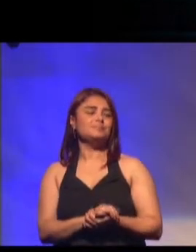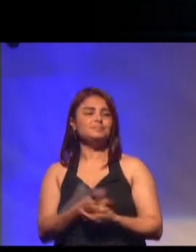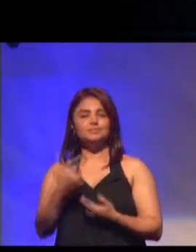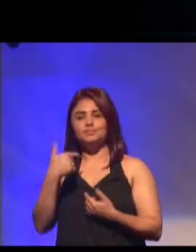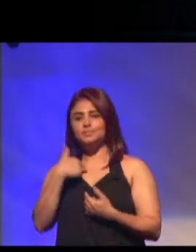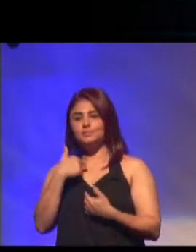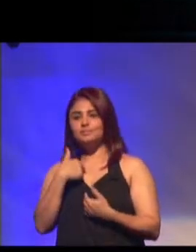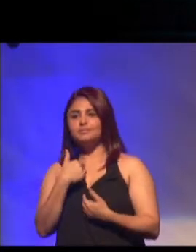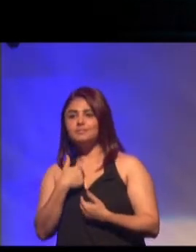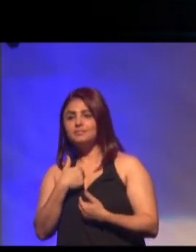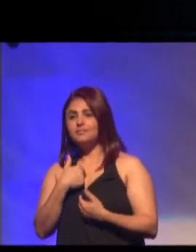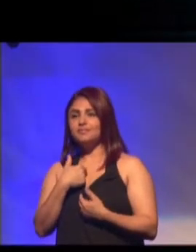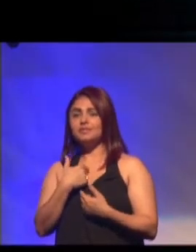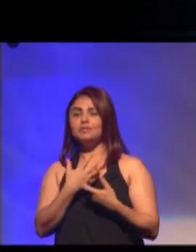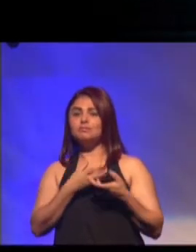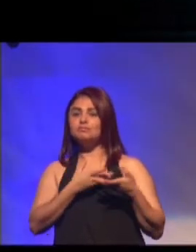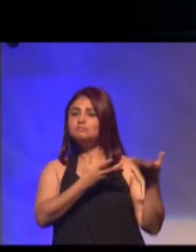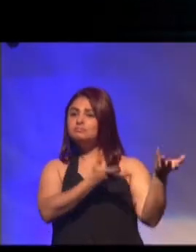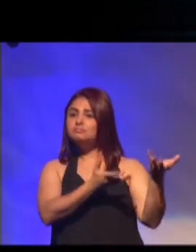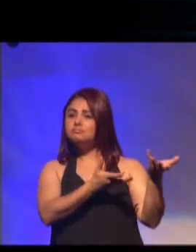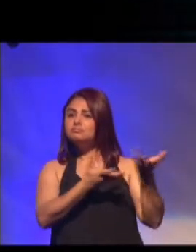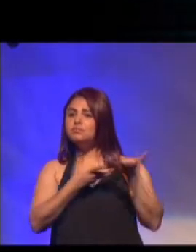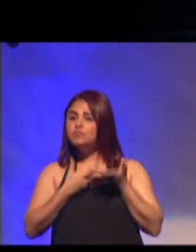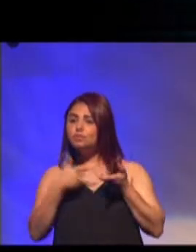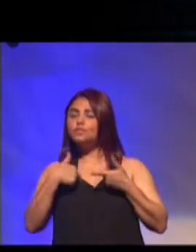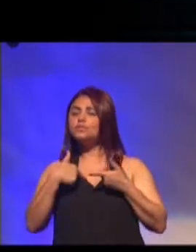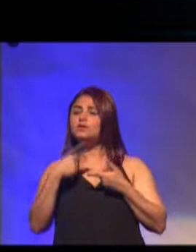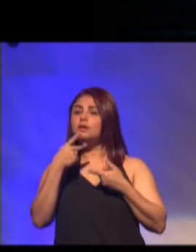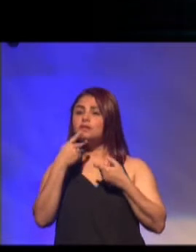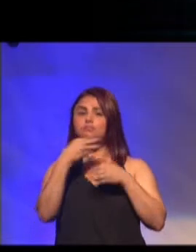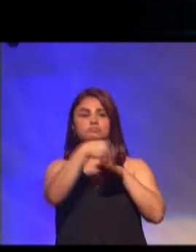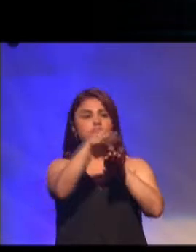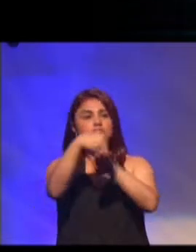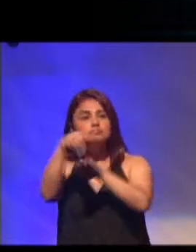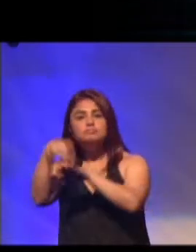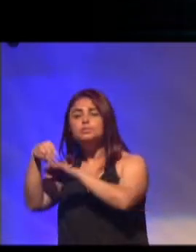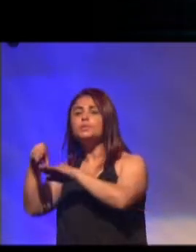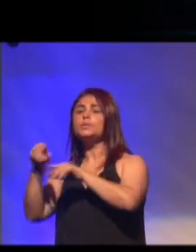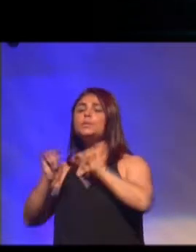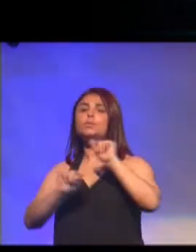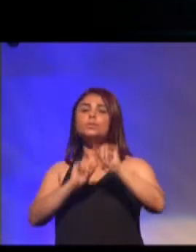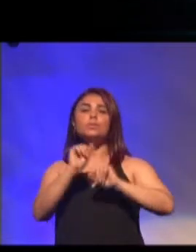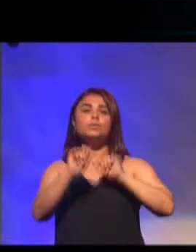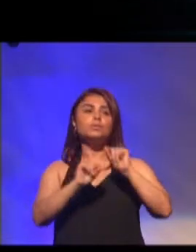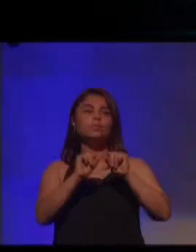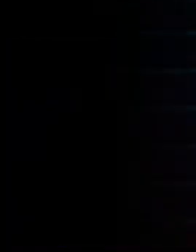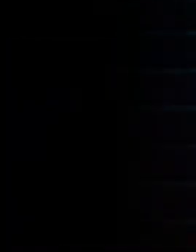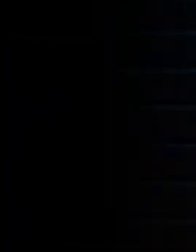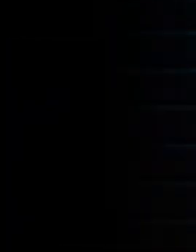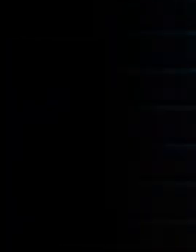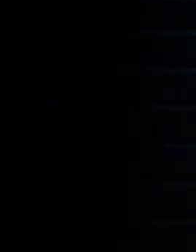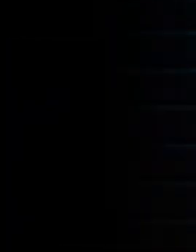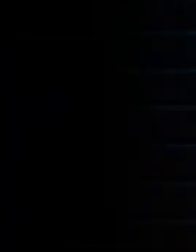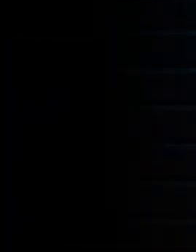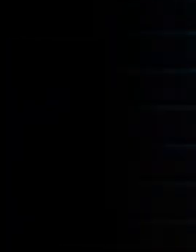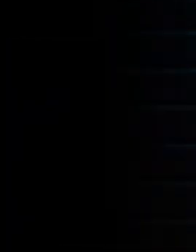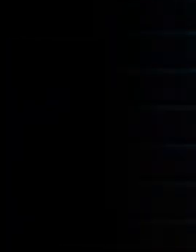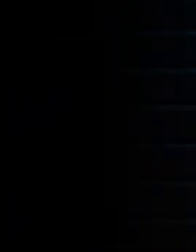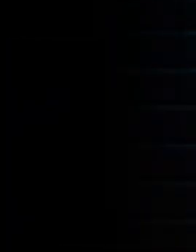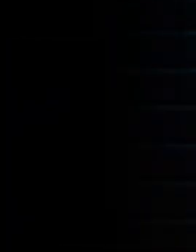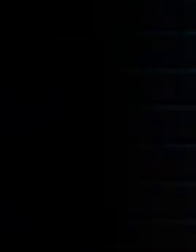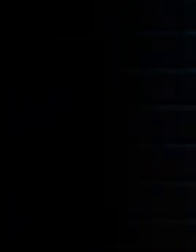Eu fui convidado para conversar um pouco sobre. Para falar um pouco sobre evidências de